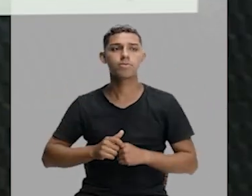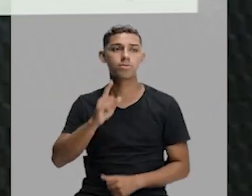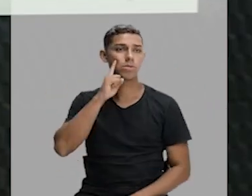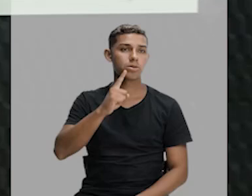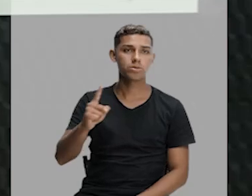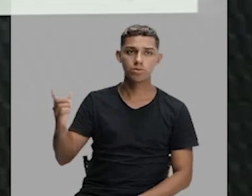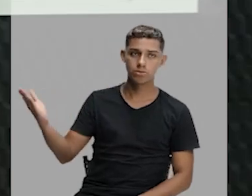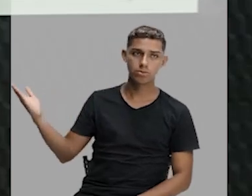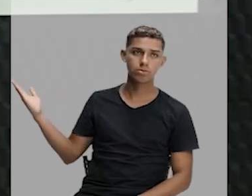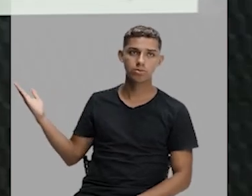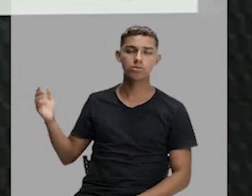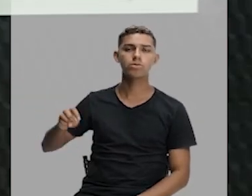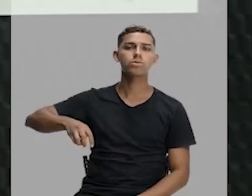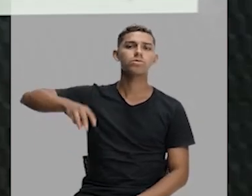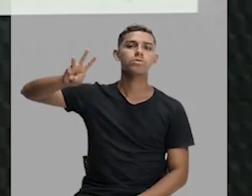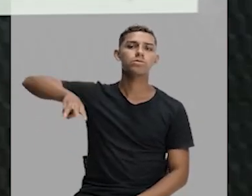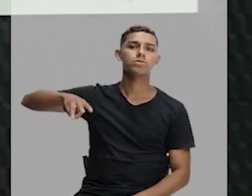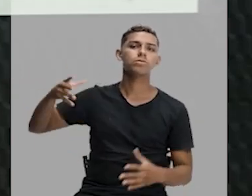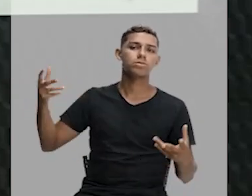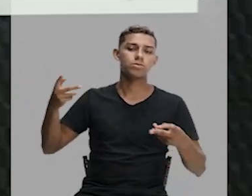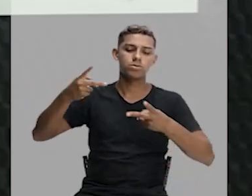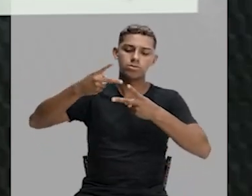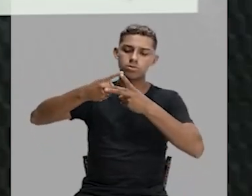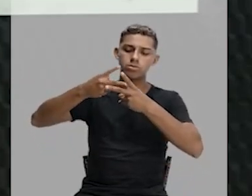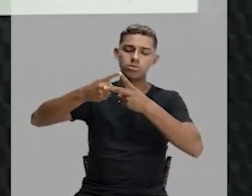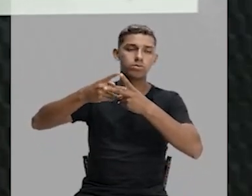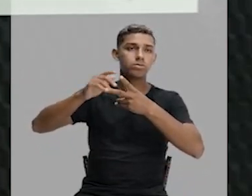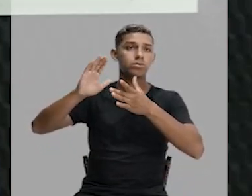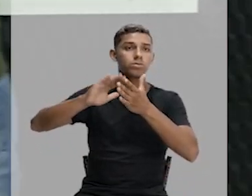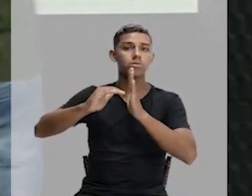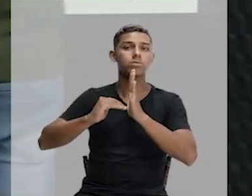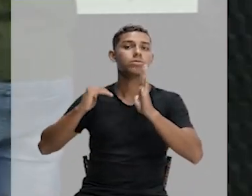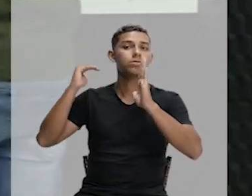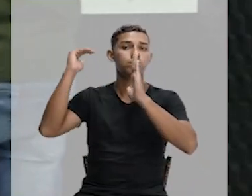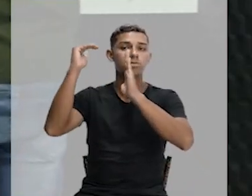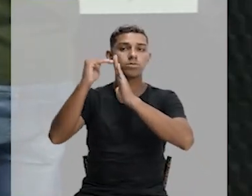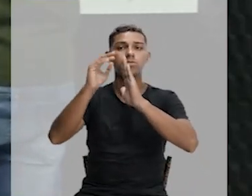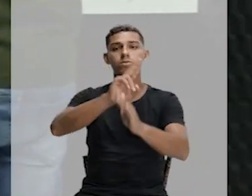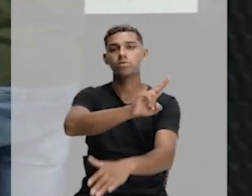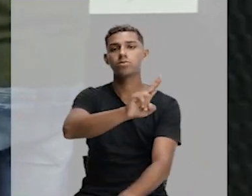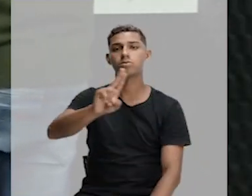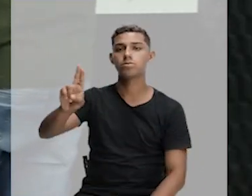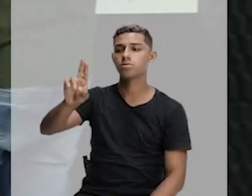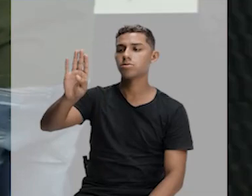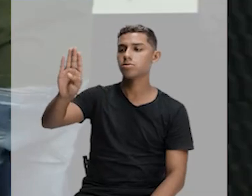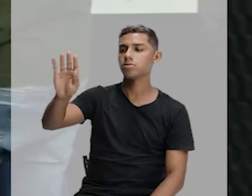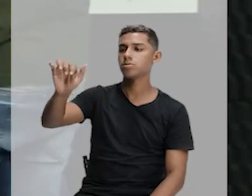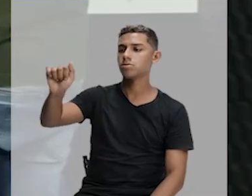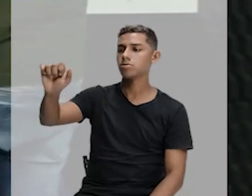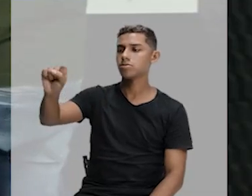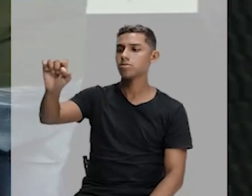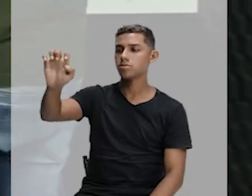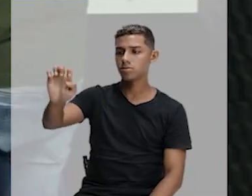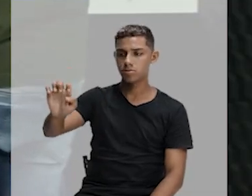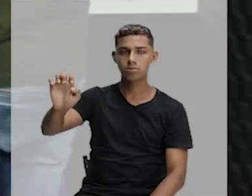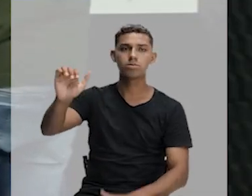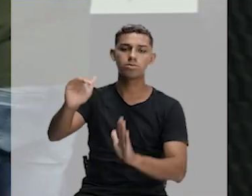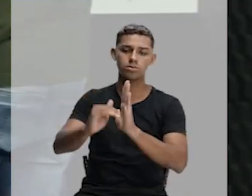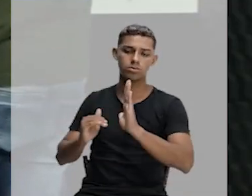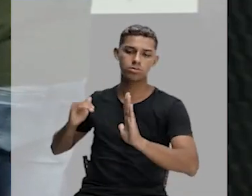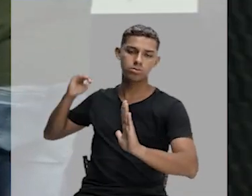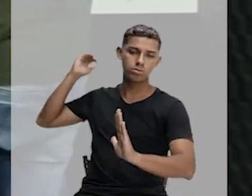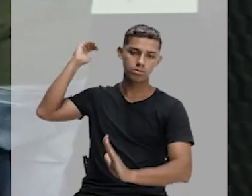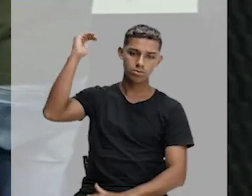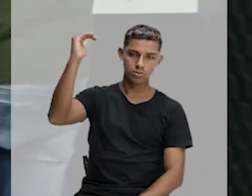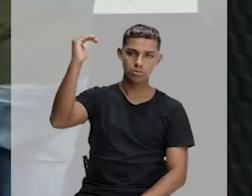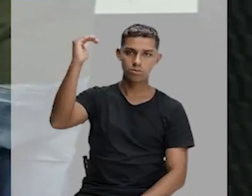ó? Quem é esse cara aqui, ó, de cima? Esse elemento aqui é a base e a